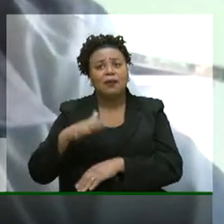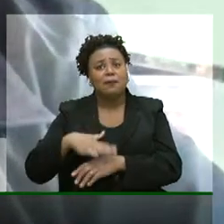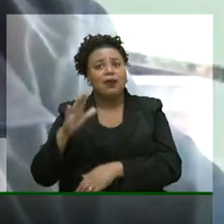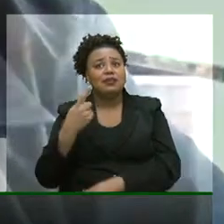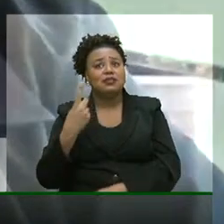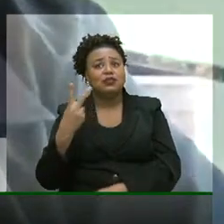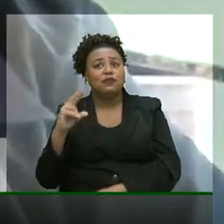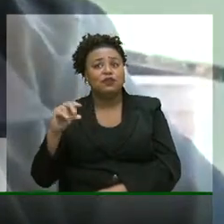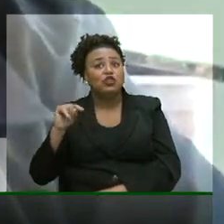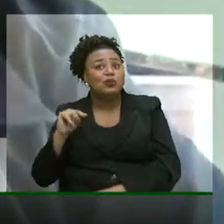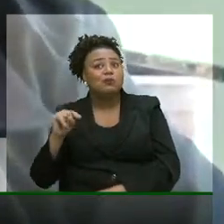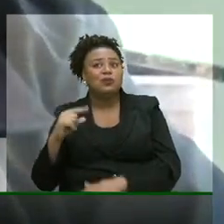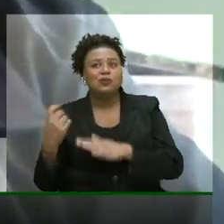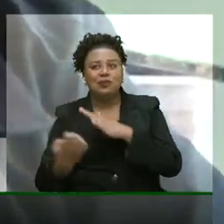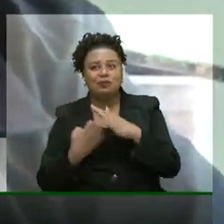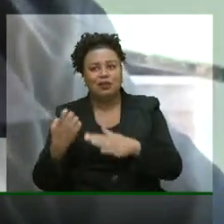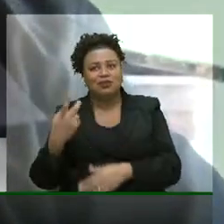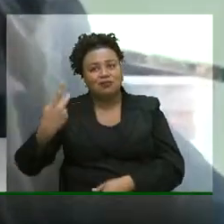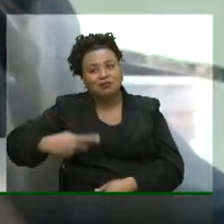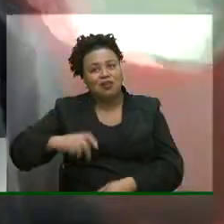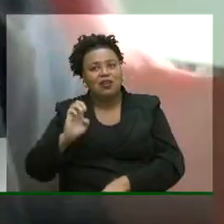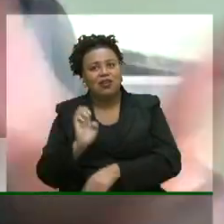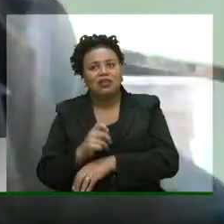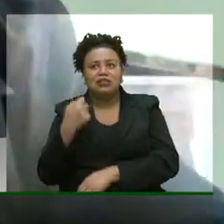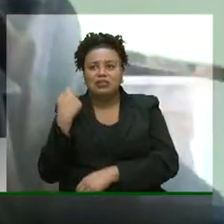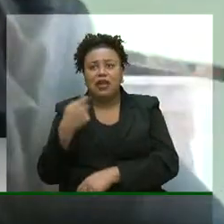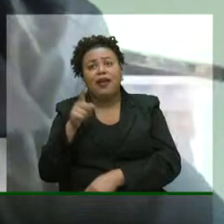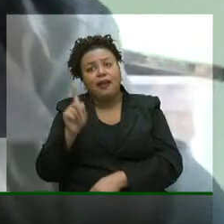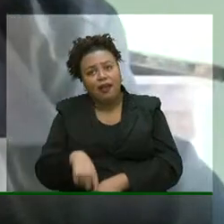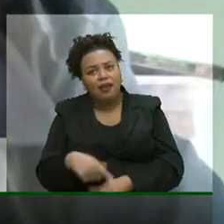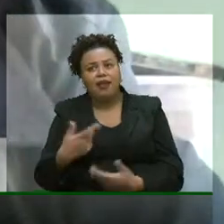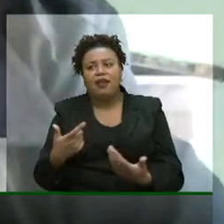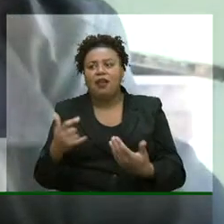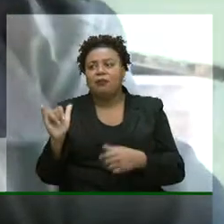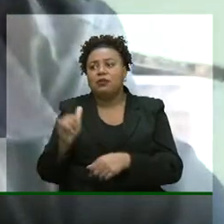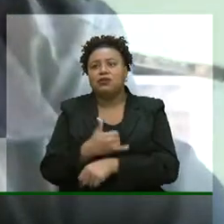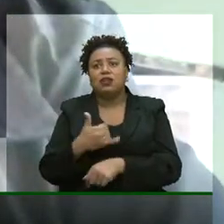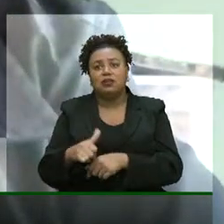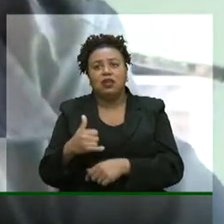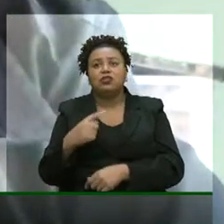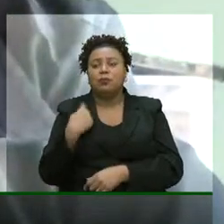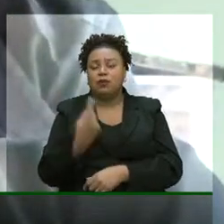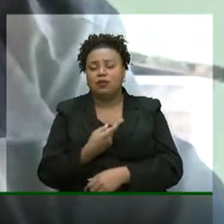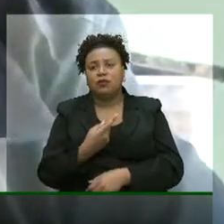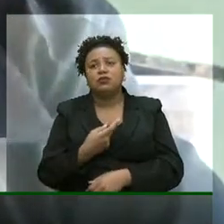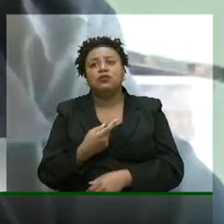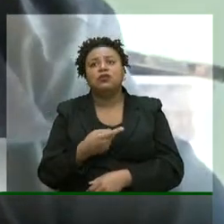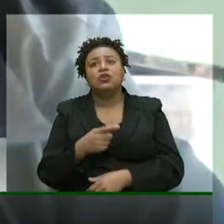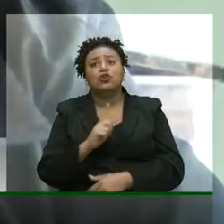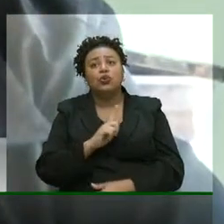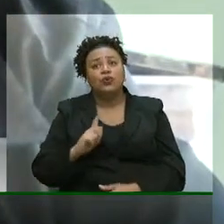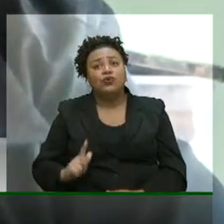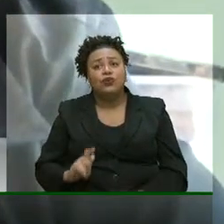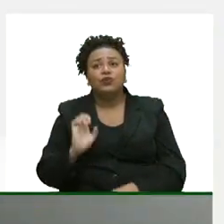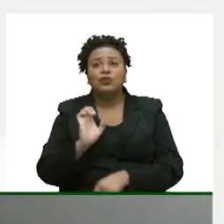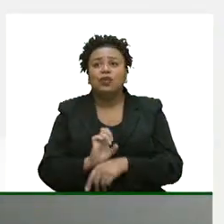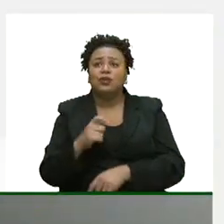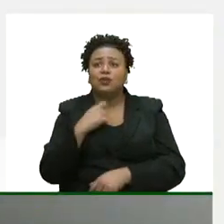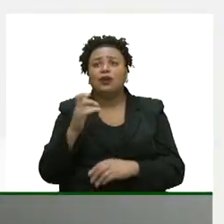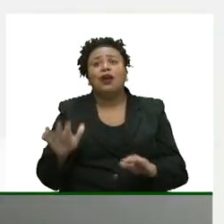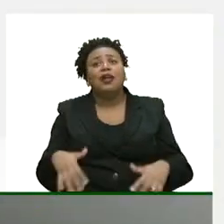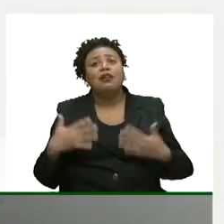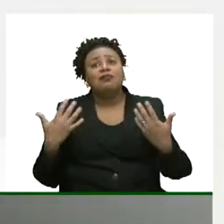120 mil pequenas empresas no estado do Rio Grande do Sul, que isso seria uma grande alternativa para o nosso estado, o governo do estado do Rio Grande do Sul.